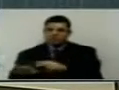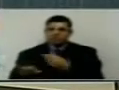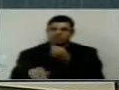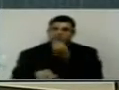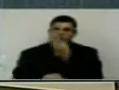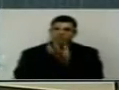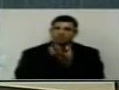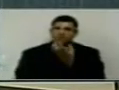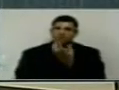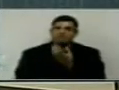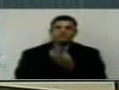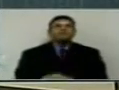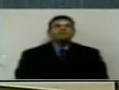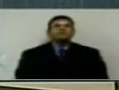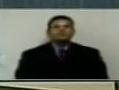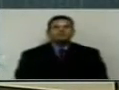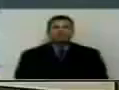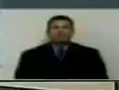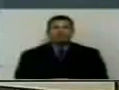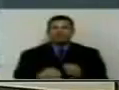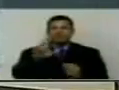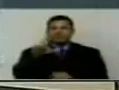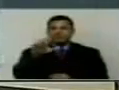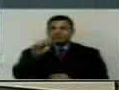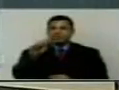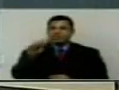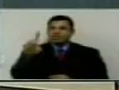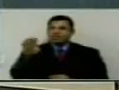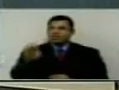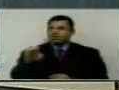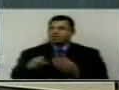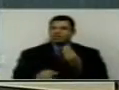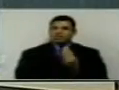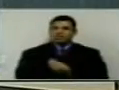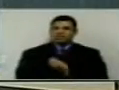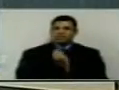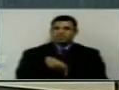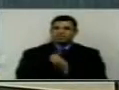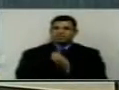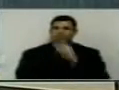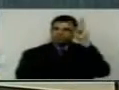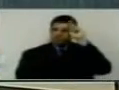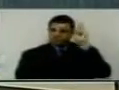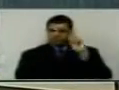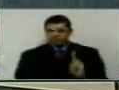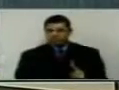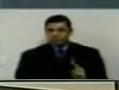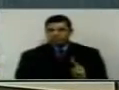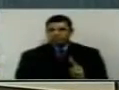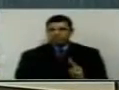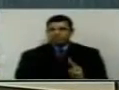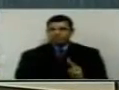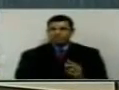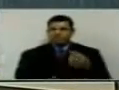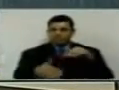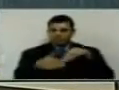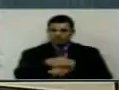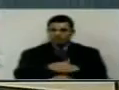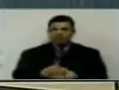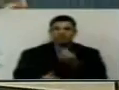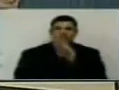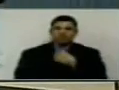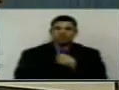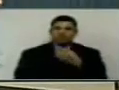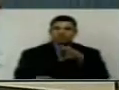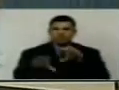E, portanto, o La Salle é a minha vida, é a minha história, são as minhas raízes.